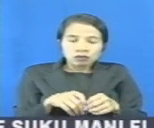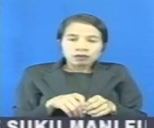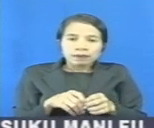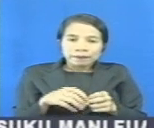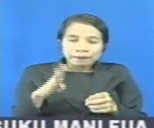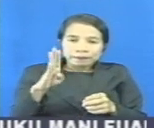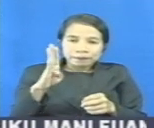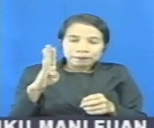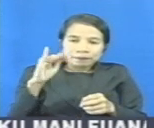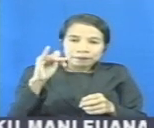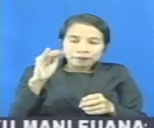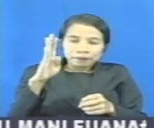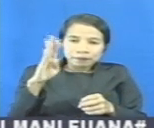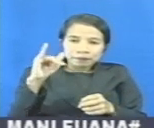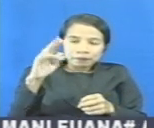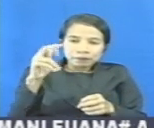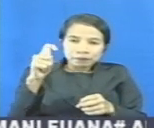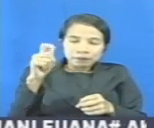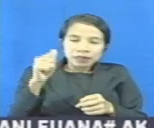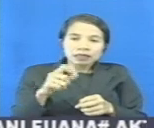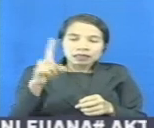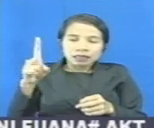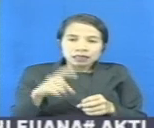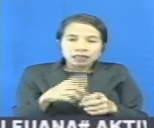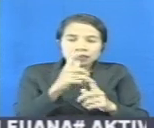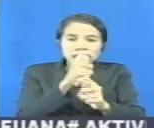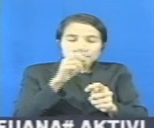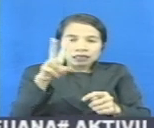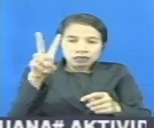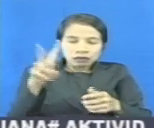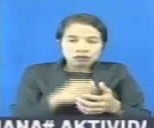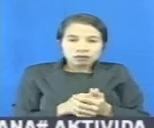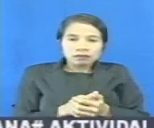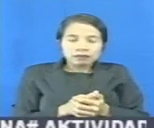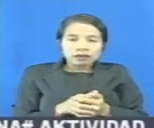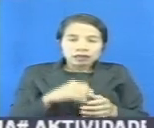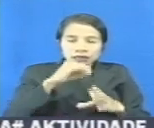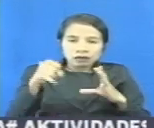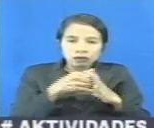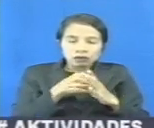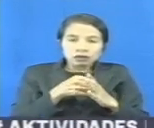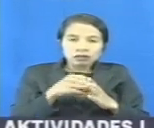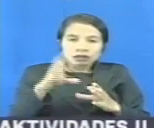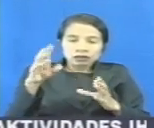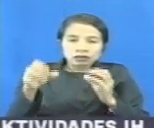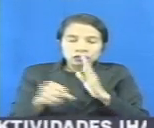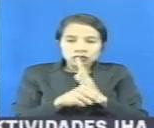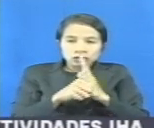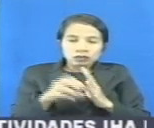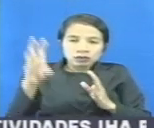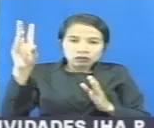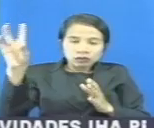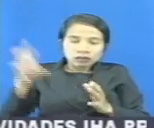Miobit Ida, Trek Ida, inclui Honda Fit Ida, russi suspeito na Inhito. E a ocasião, né, SIG Nacional mostra a